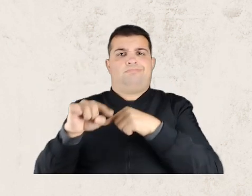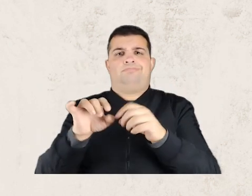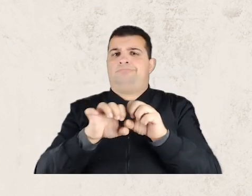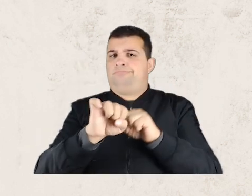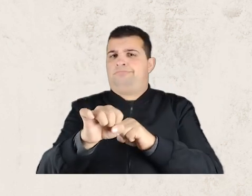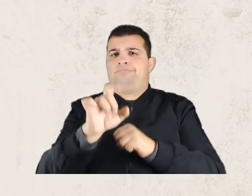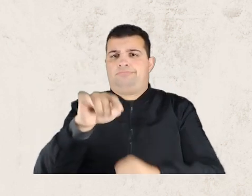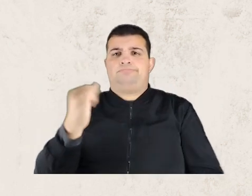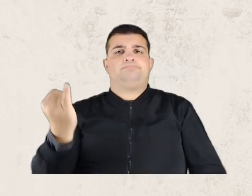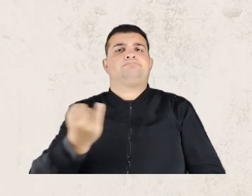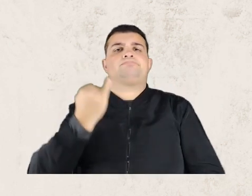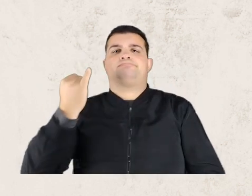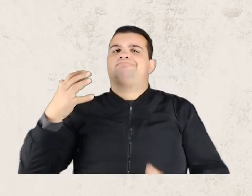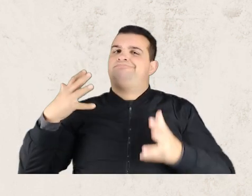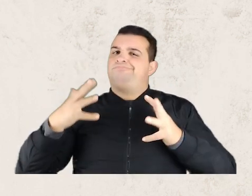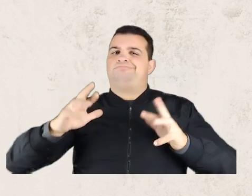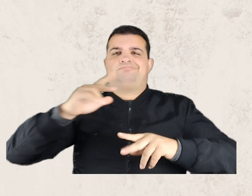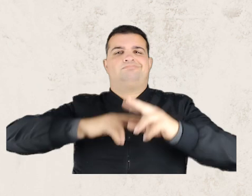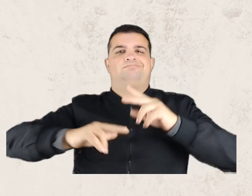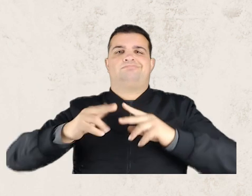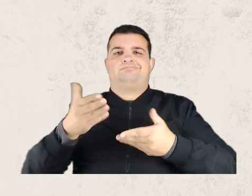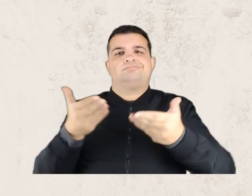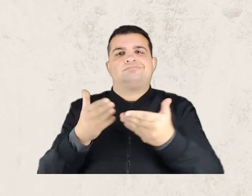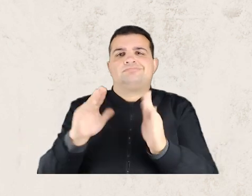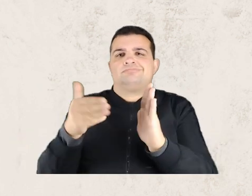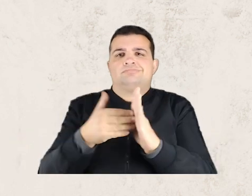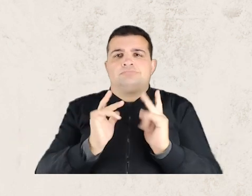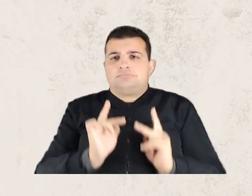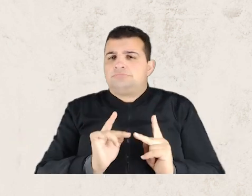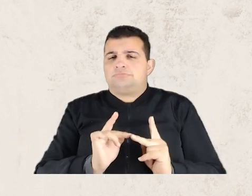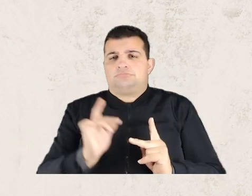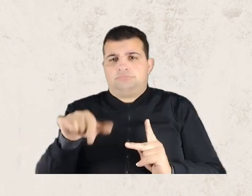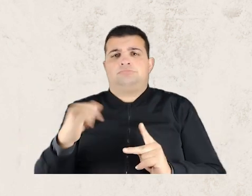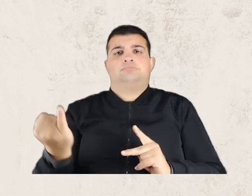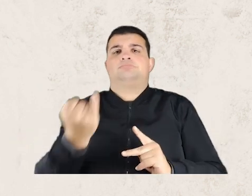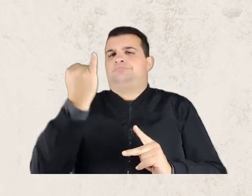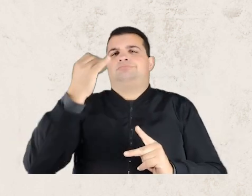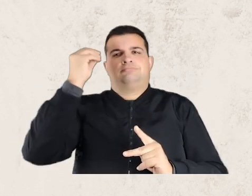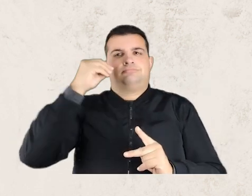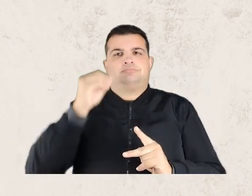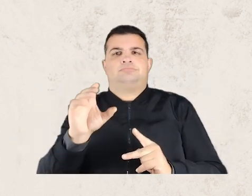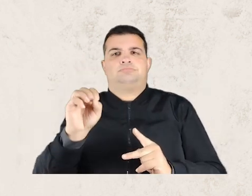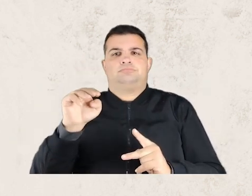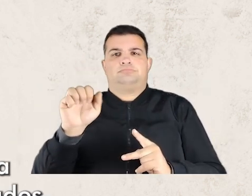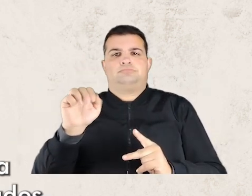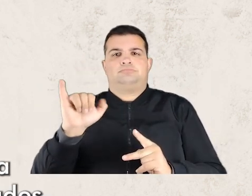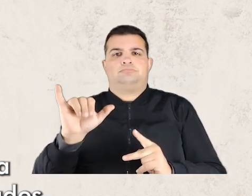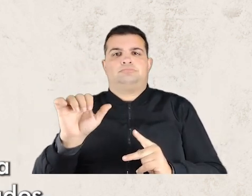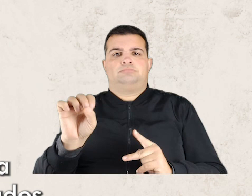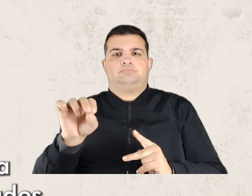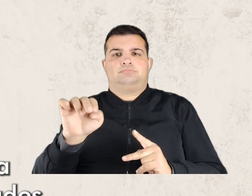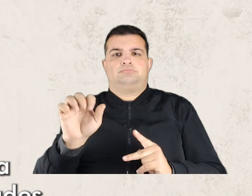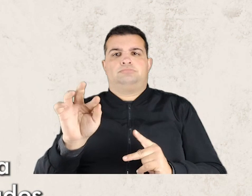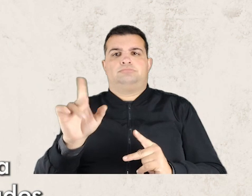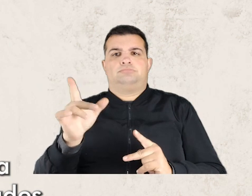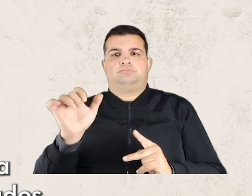momento de ruptura na história da psicologia que em diversos momentos acabou se filiando às classes dominantes. E romper